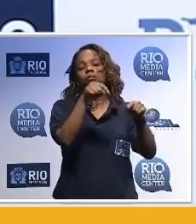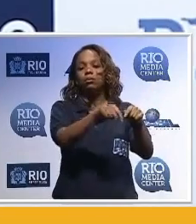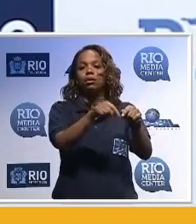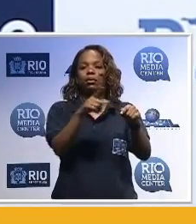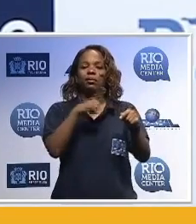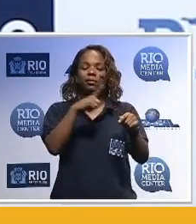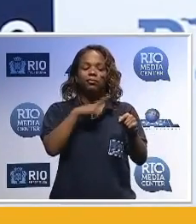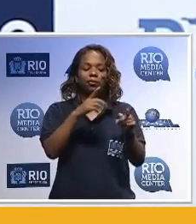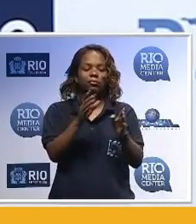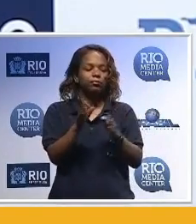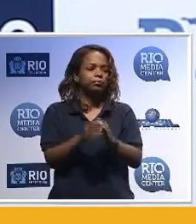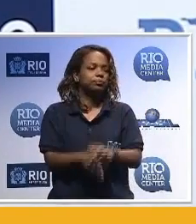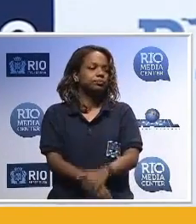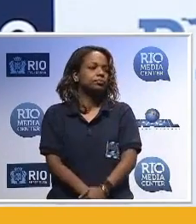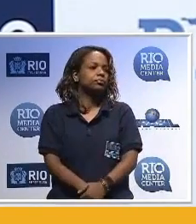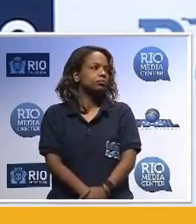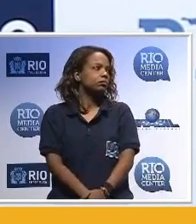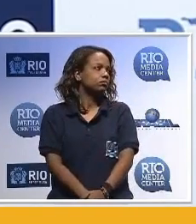sensibilização